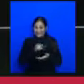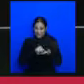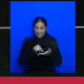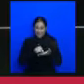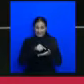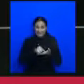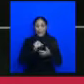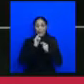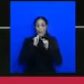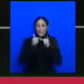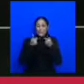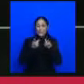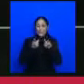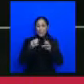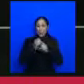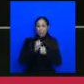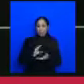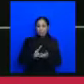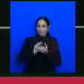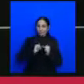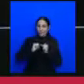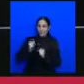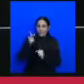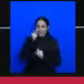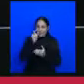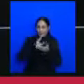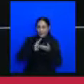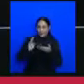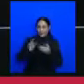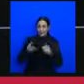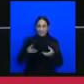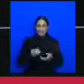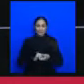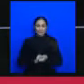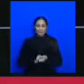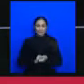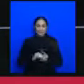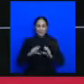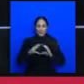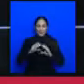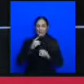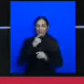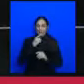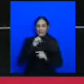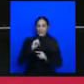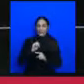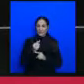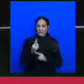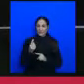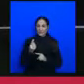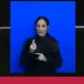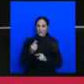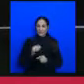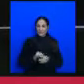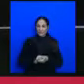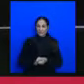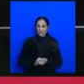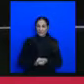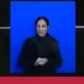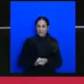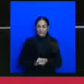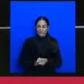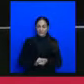tá marcando. Boa sorte, o prêmio está acumulado. Pode sair para você. Bola vermelha, número 01. Vermelha,